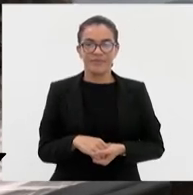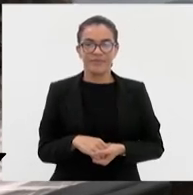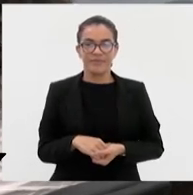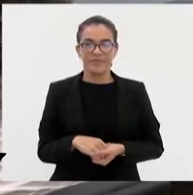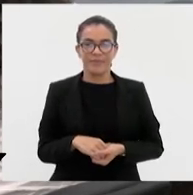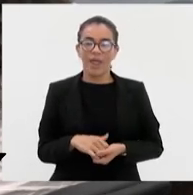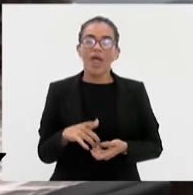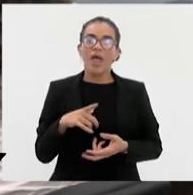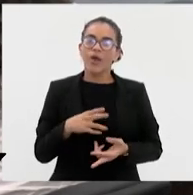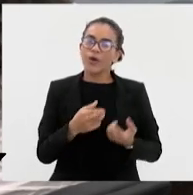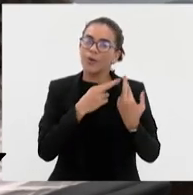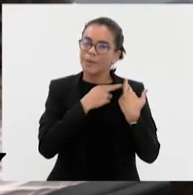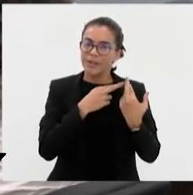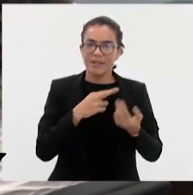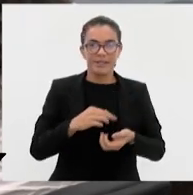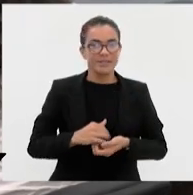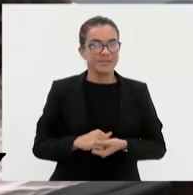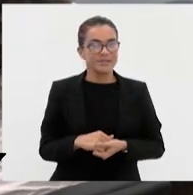competência